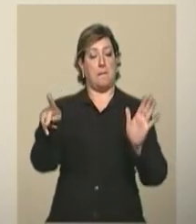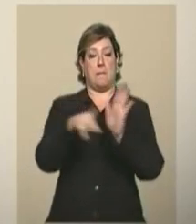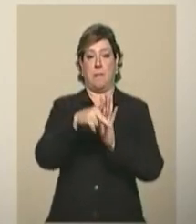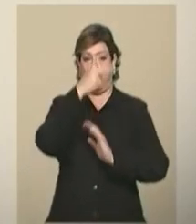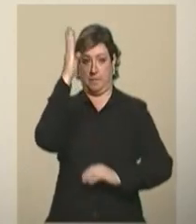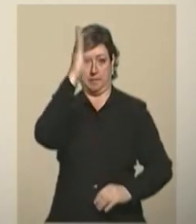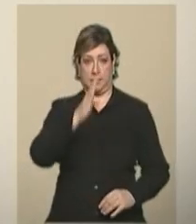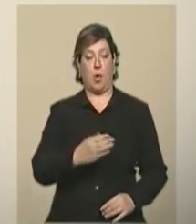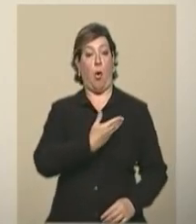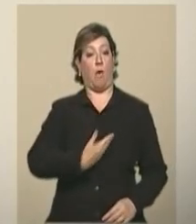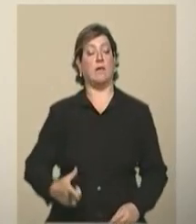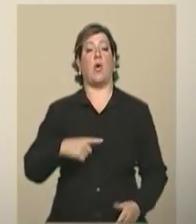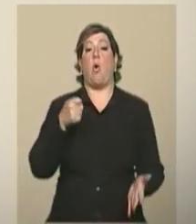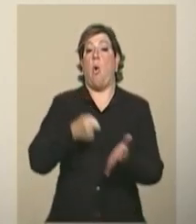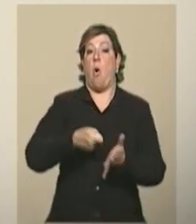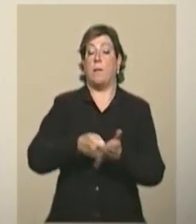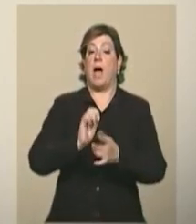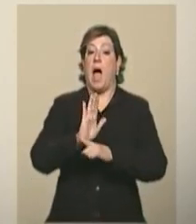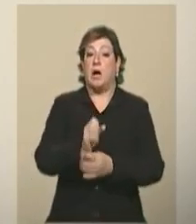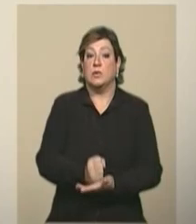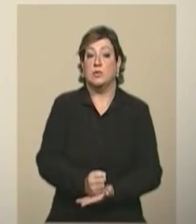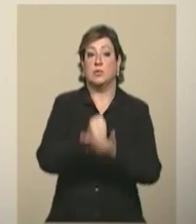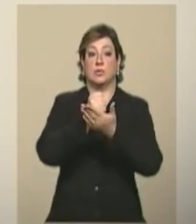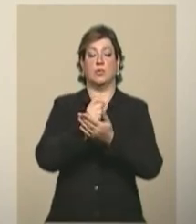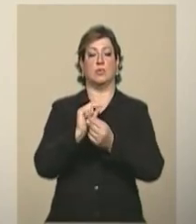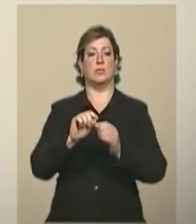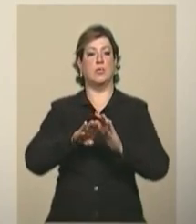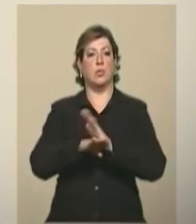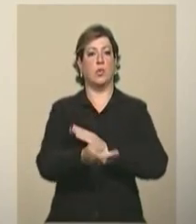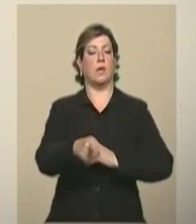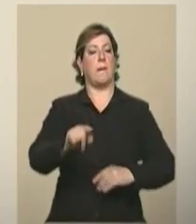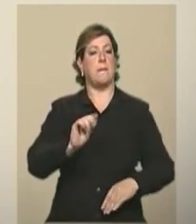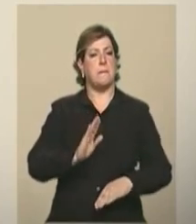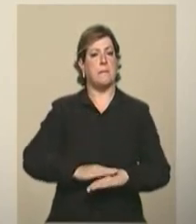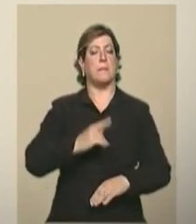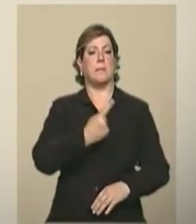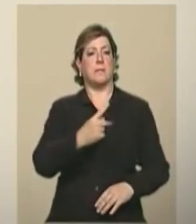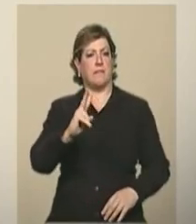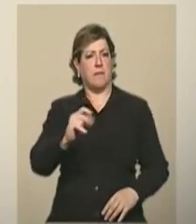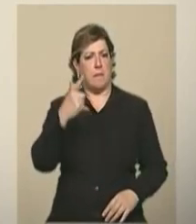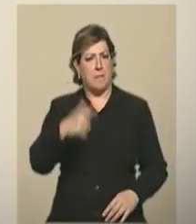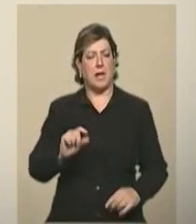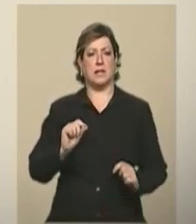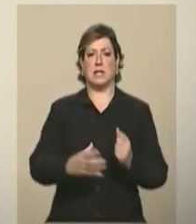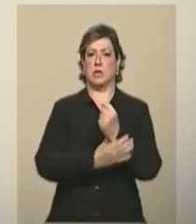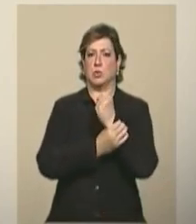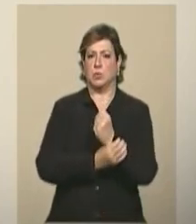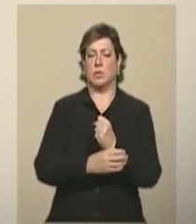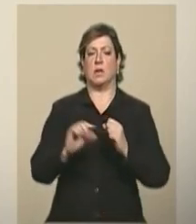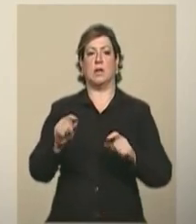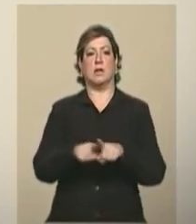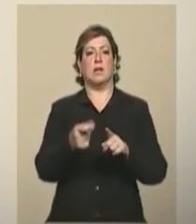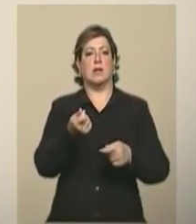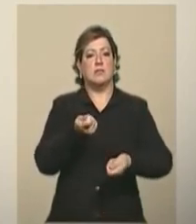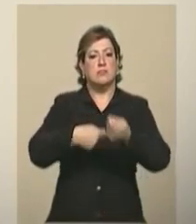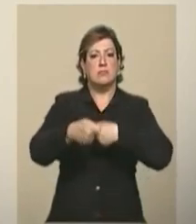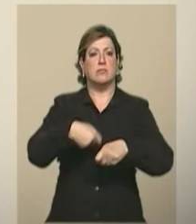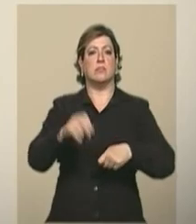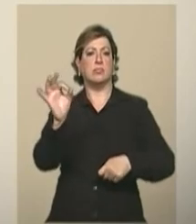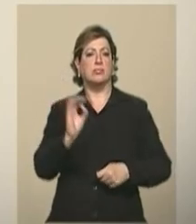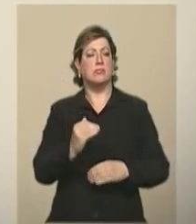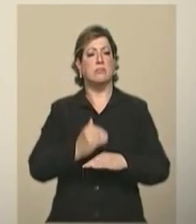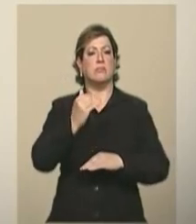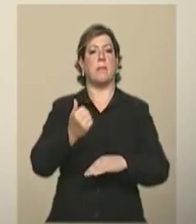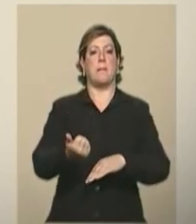tem obrigação de protegê-la, torná-la cada vez mais segura e mais rentável para o pequeno poupador. É